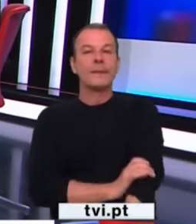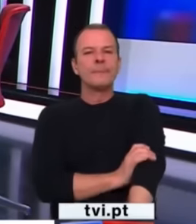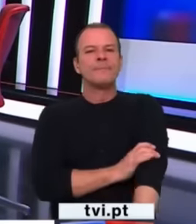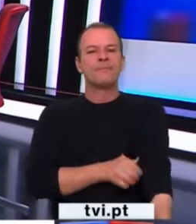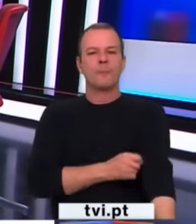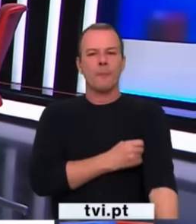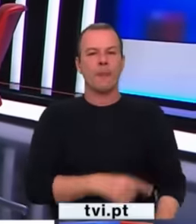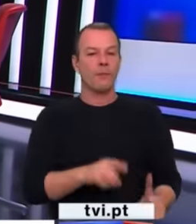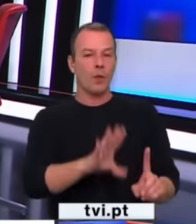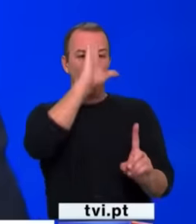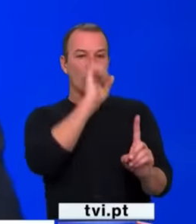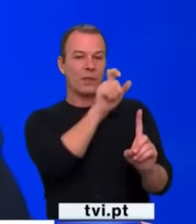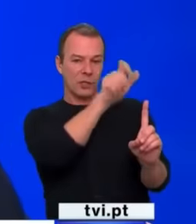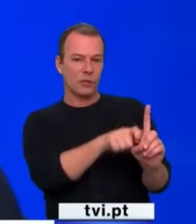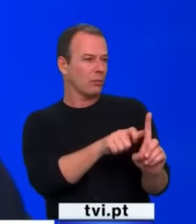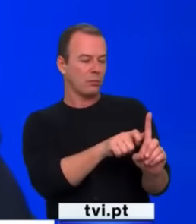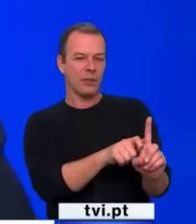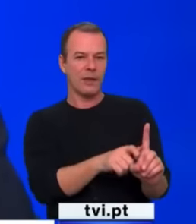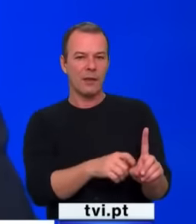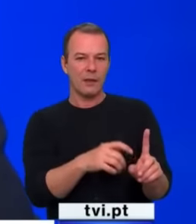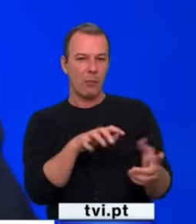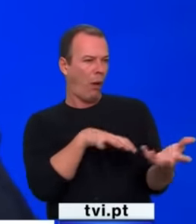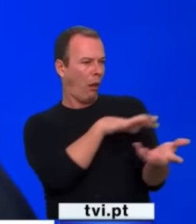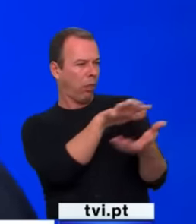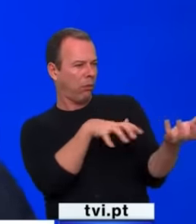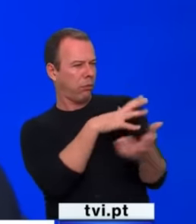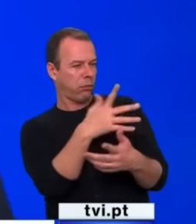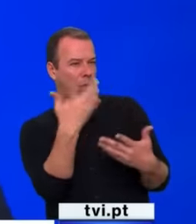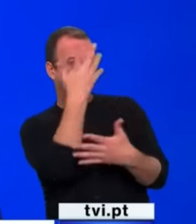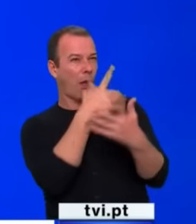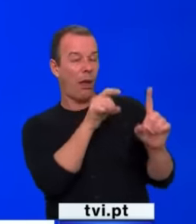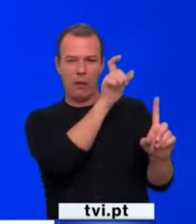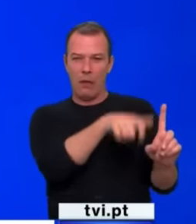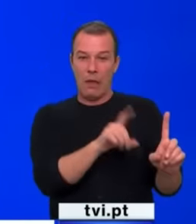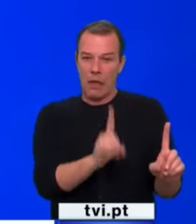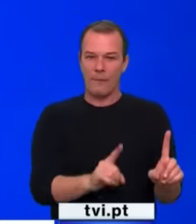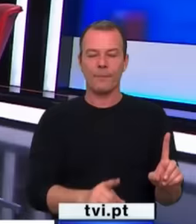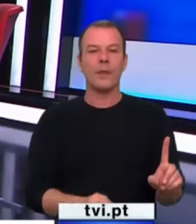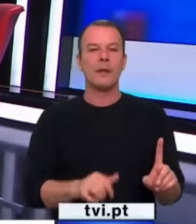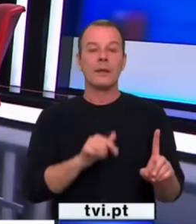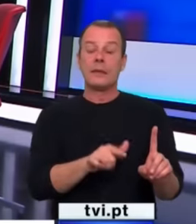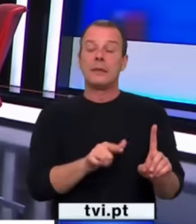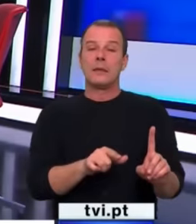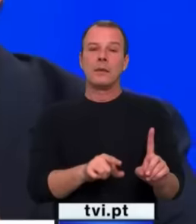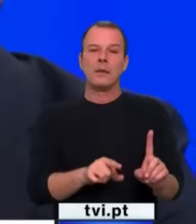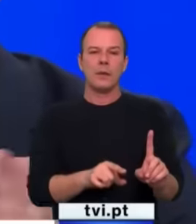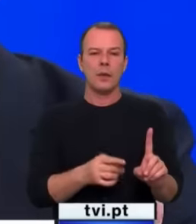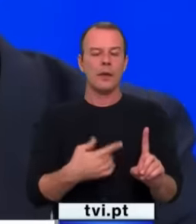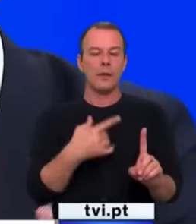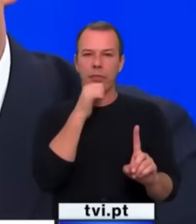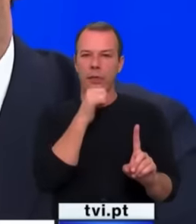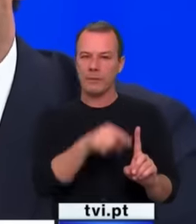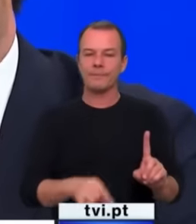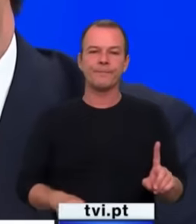ministro Trapalhadas, que é quem eu tenho à minha frente, é o ministro Trapalhadas. Não, seja um capaz com de vir para... Não, é um ministro com resultados. Pedro Nuno Santos é o ministro mais trapalhado da República. O André